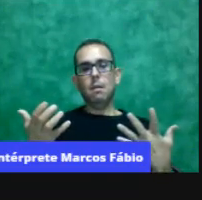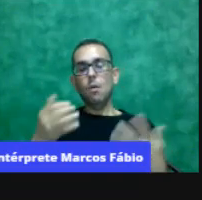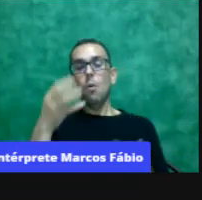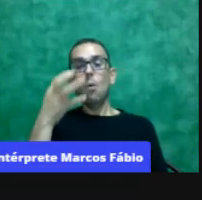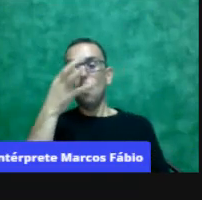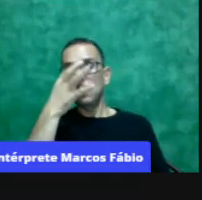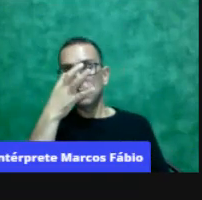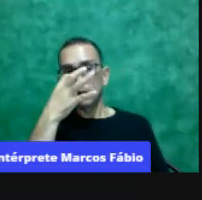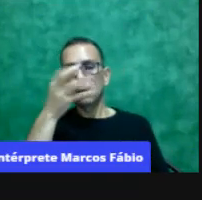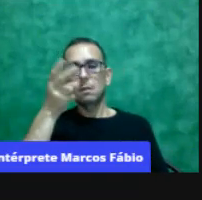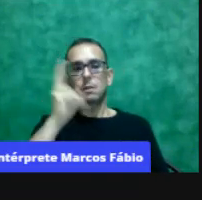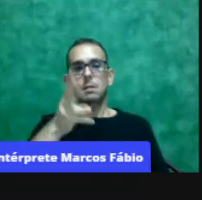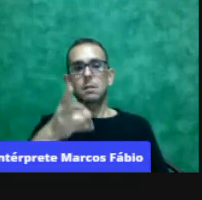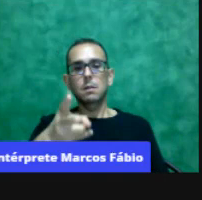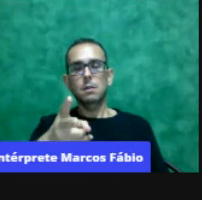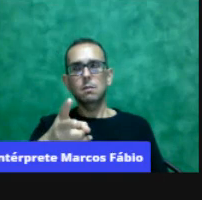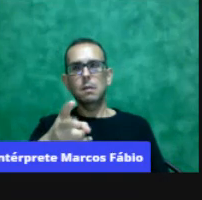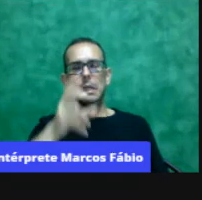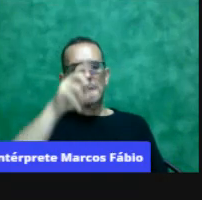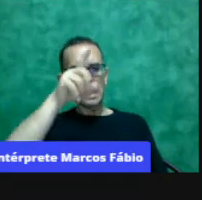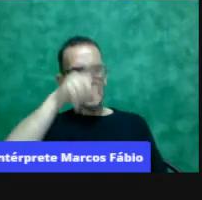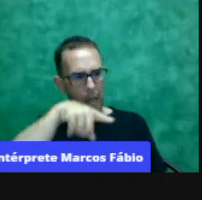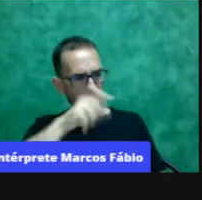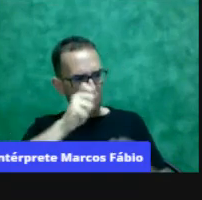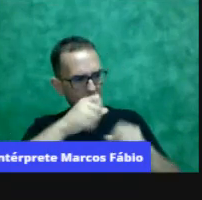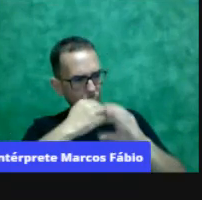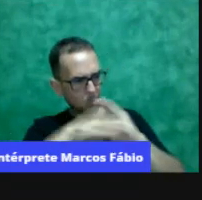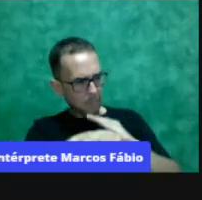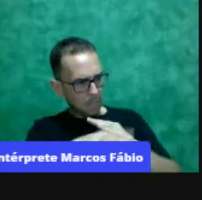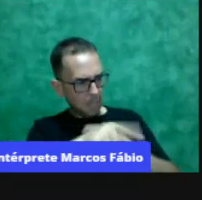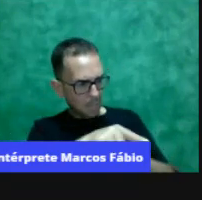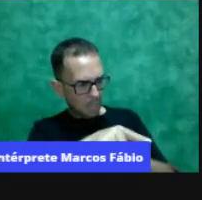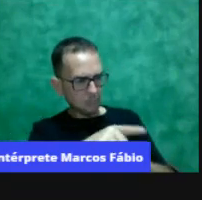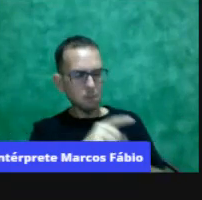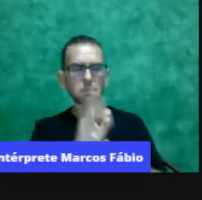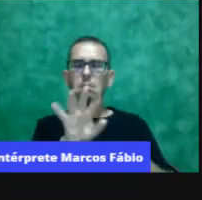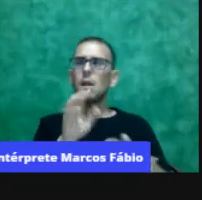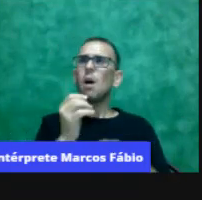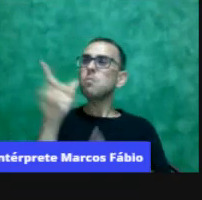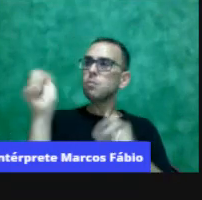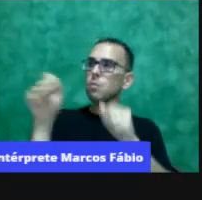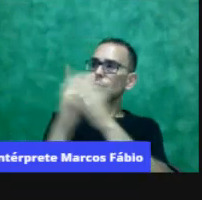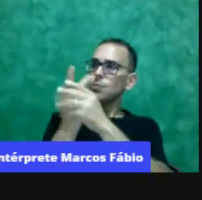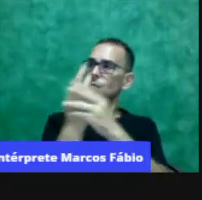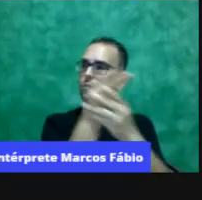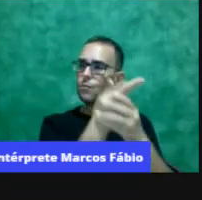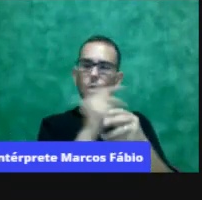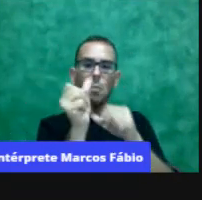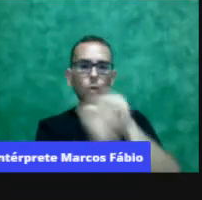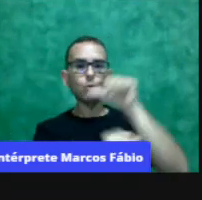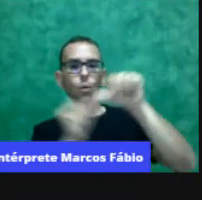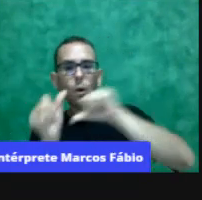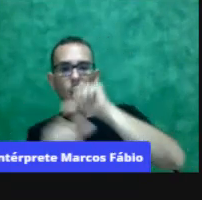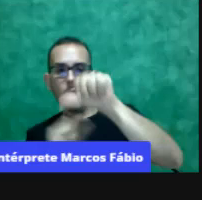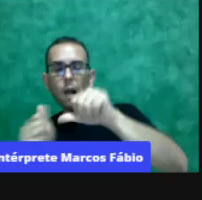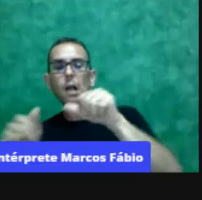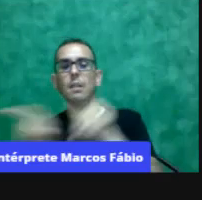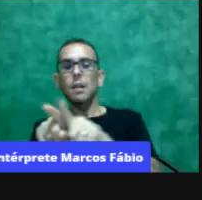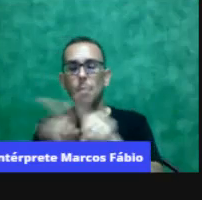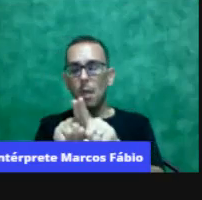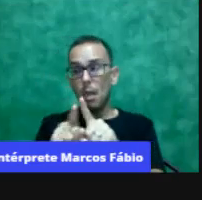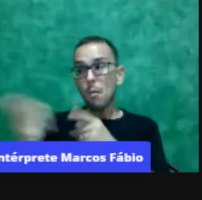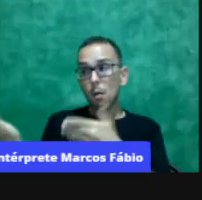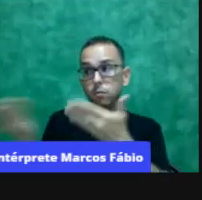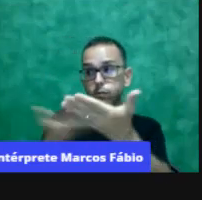observar sempre, né? Será que esse programa eu posso? E sempre tem gente falando a respeito disso, eu posso trocar né, informações com